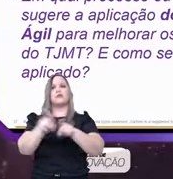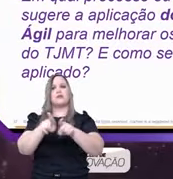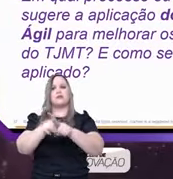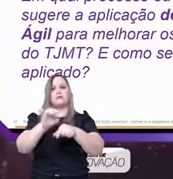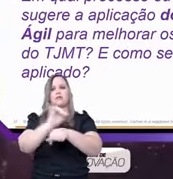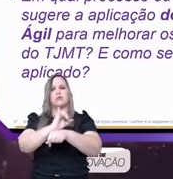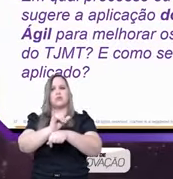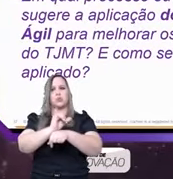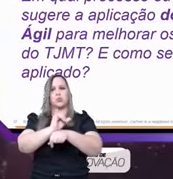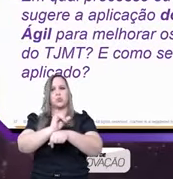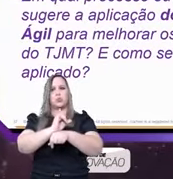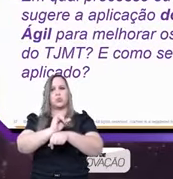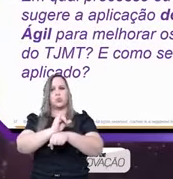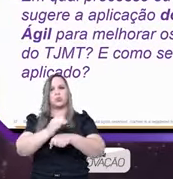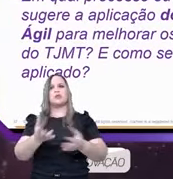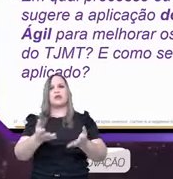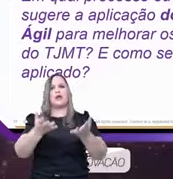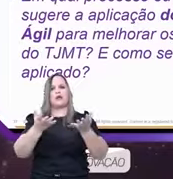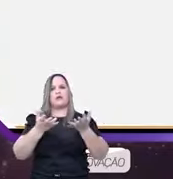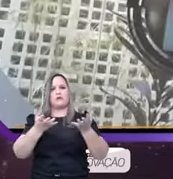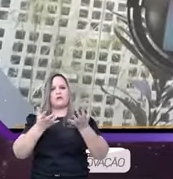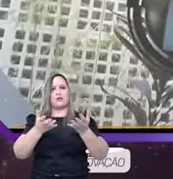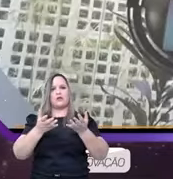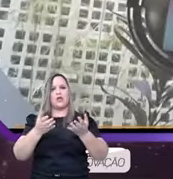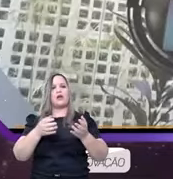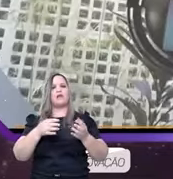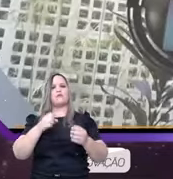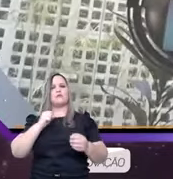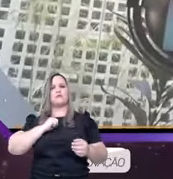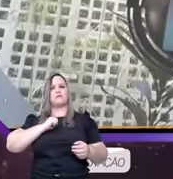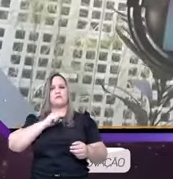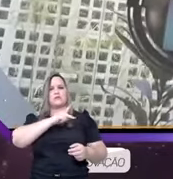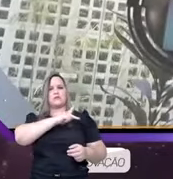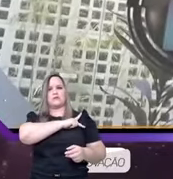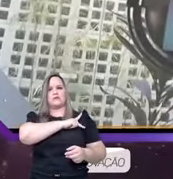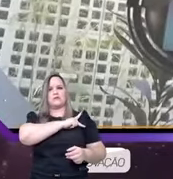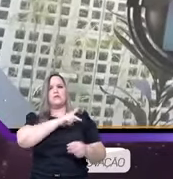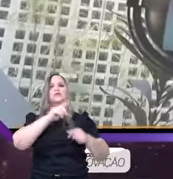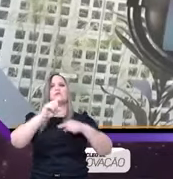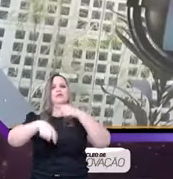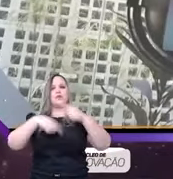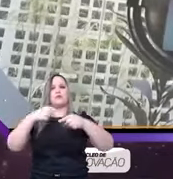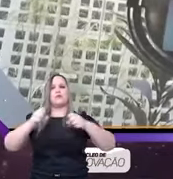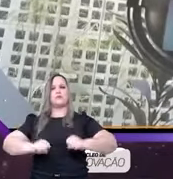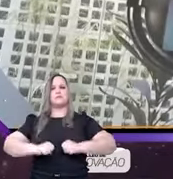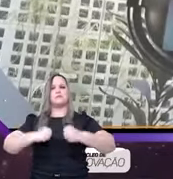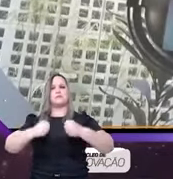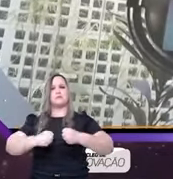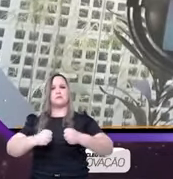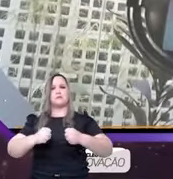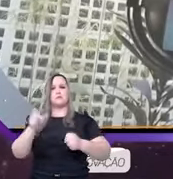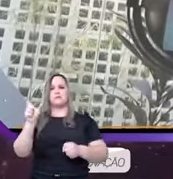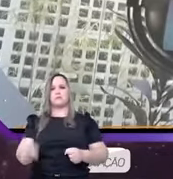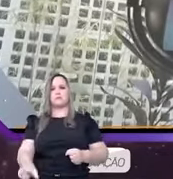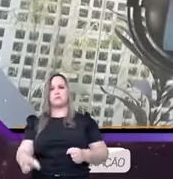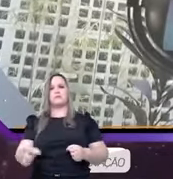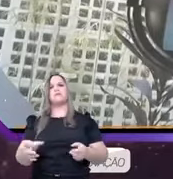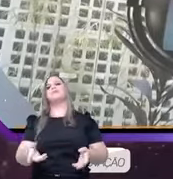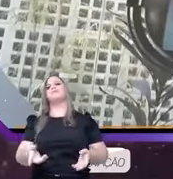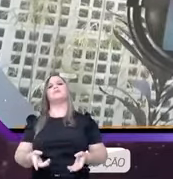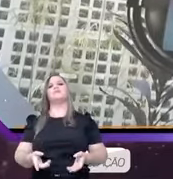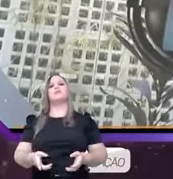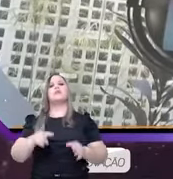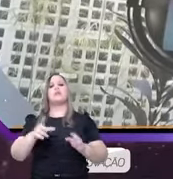E gostaria de passar a palavra primeiro ao Ministério Público e depois à Defesa, para primeiro, se existem algumas outras